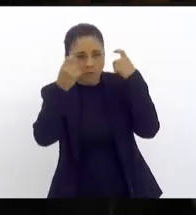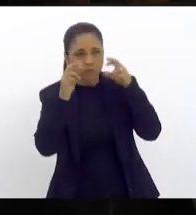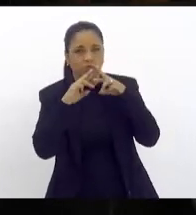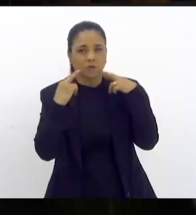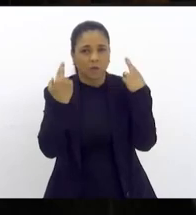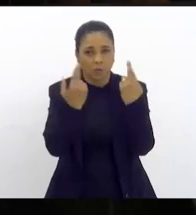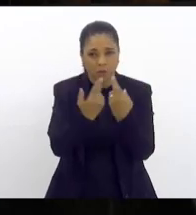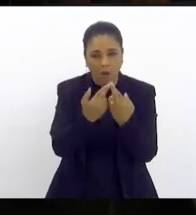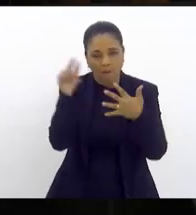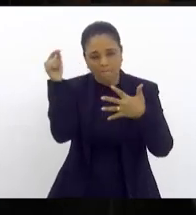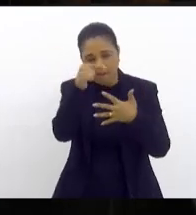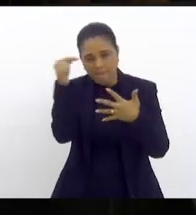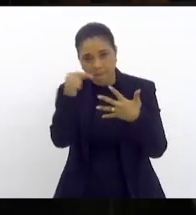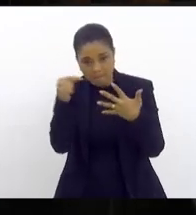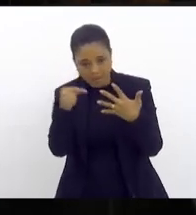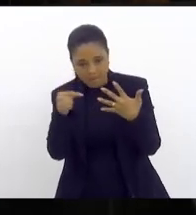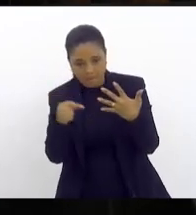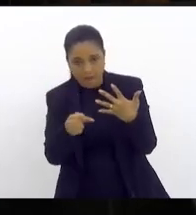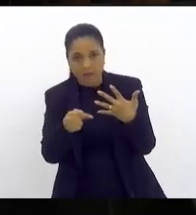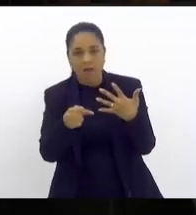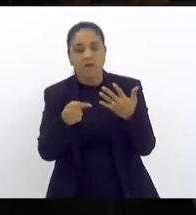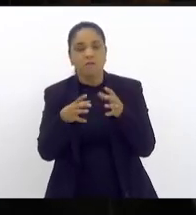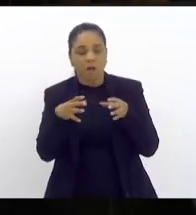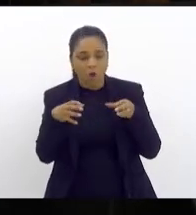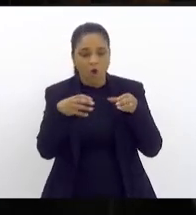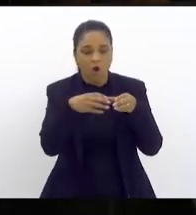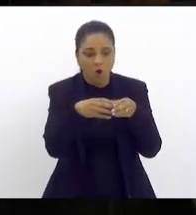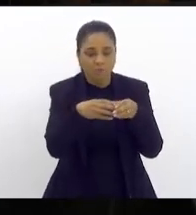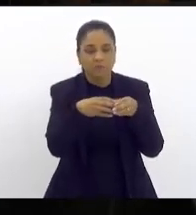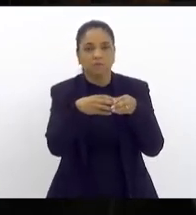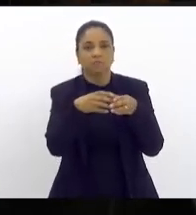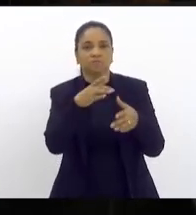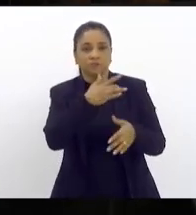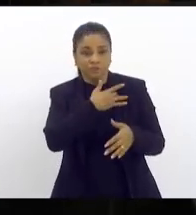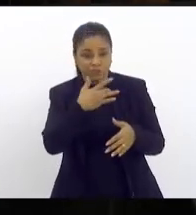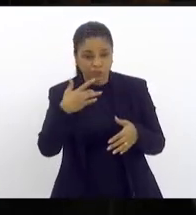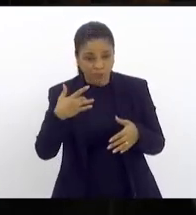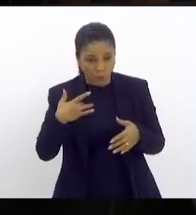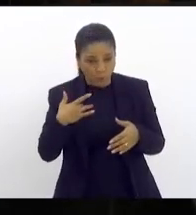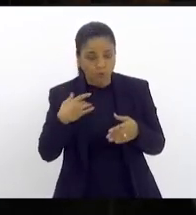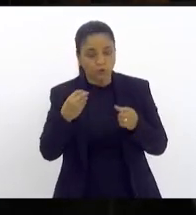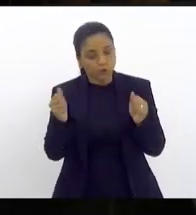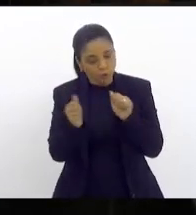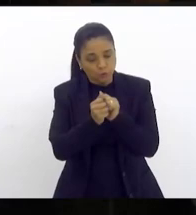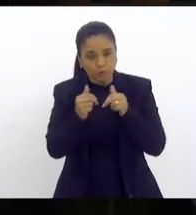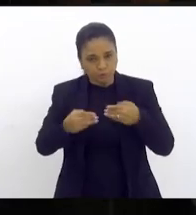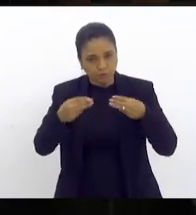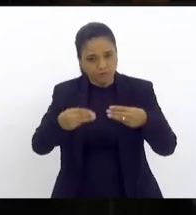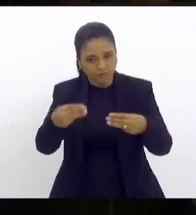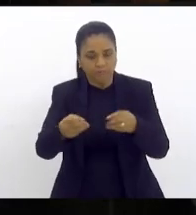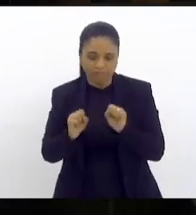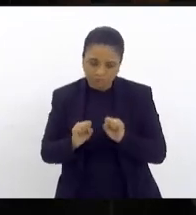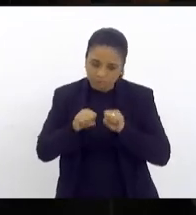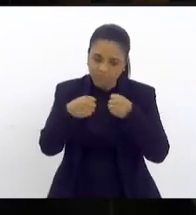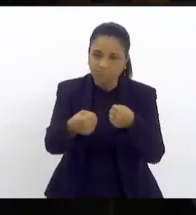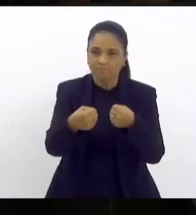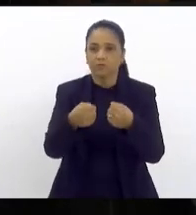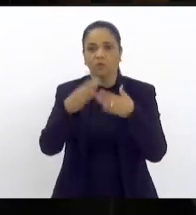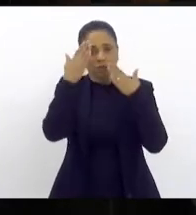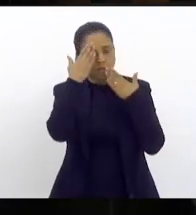e a gente vai colocar a comissão de saúde à disposição do Ministério da Saúde para encarar essa batalha Obrigado presidente